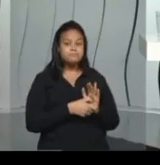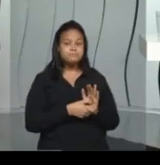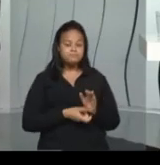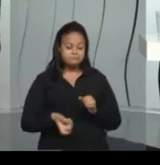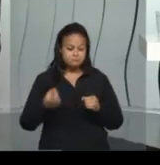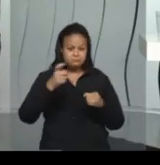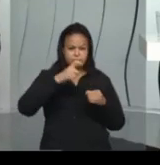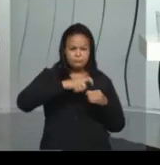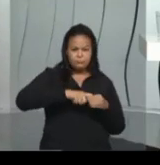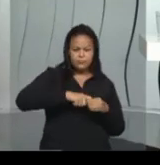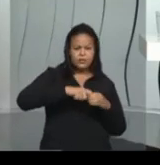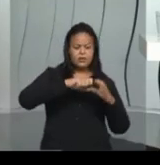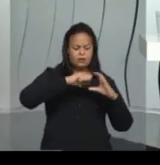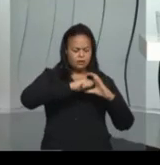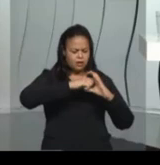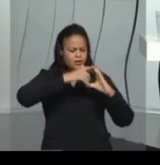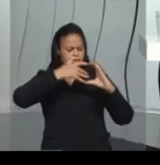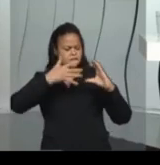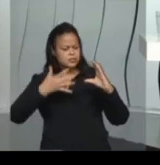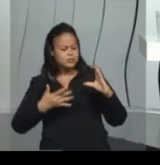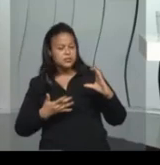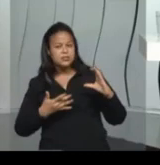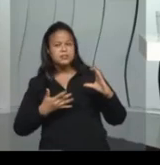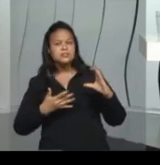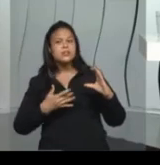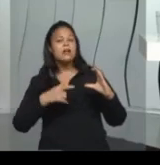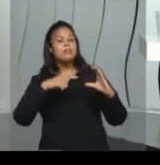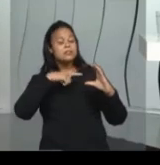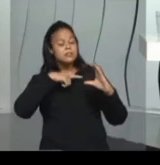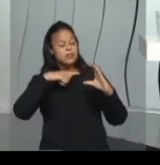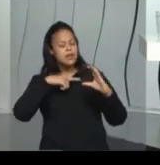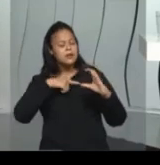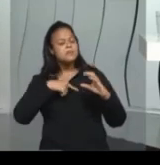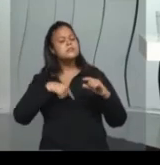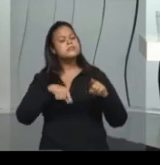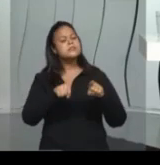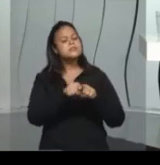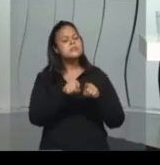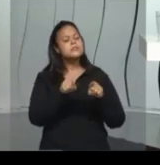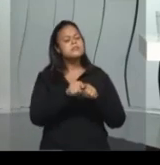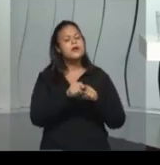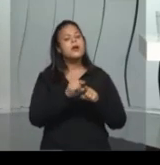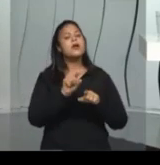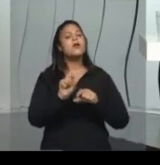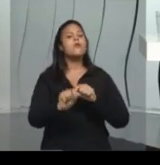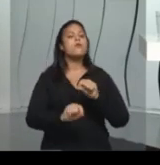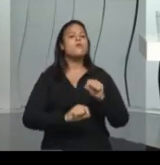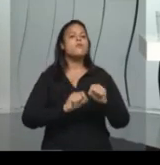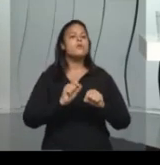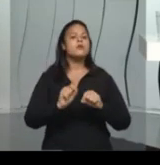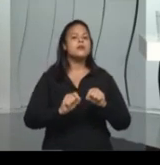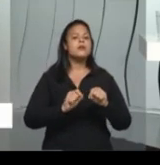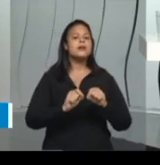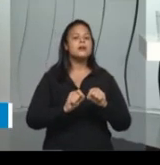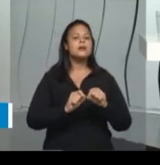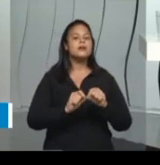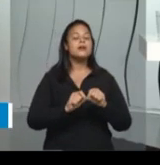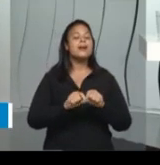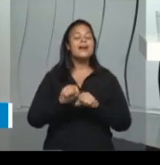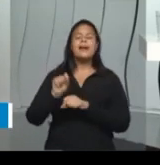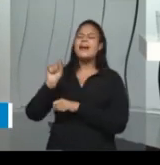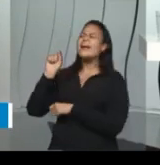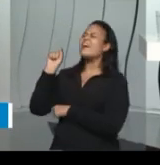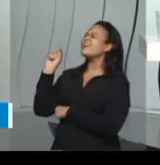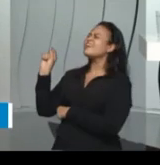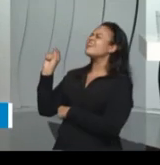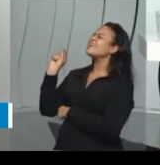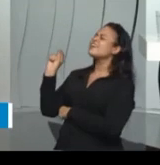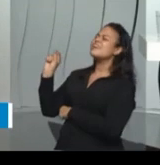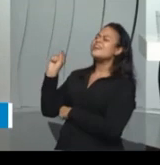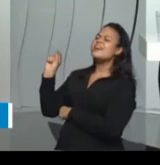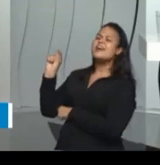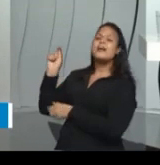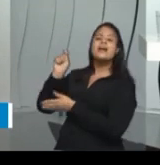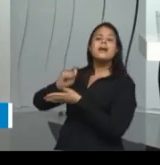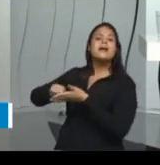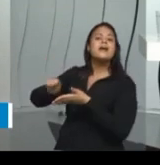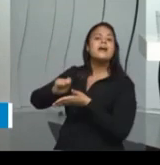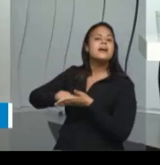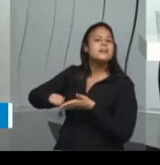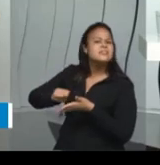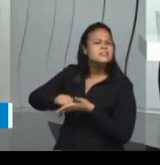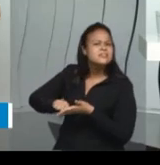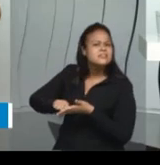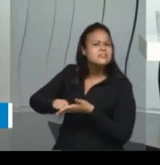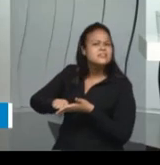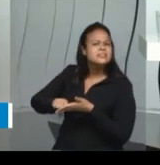características, nós temos aí a presença, né, desse emissor, quem, né, que está